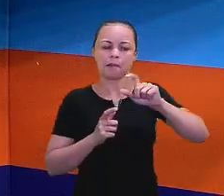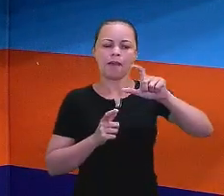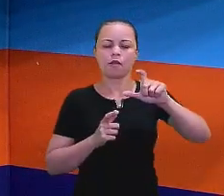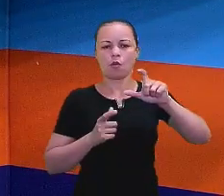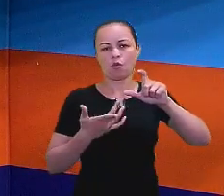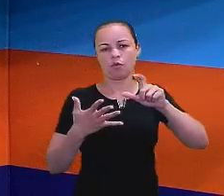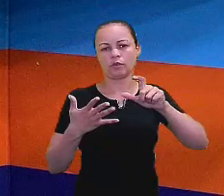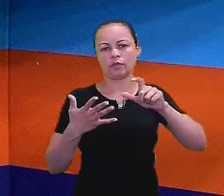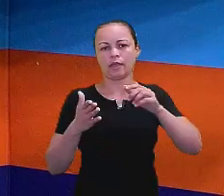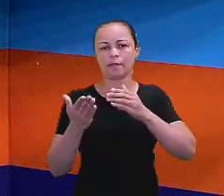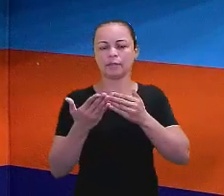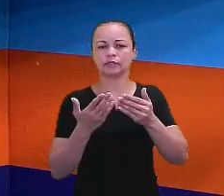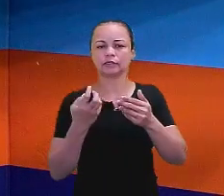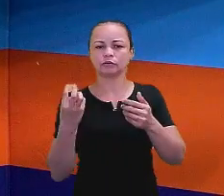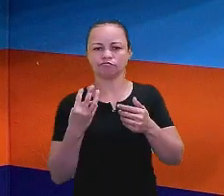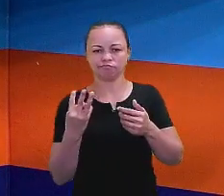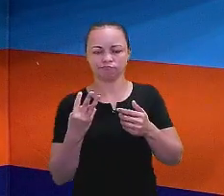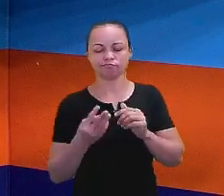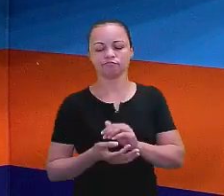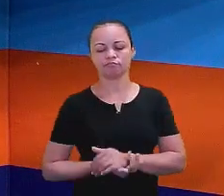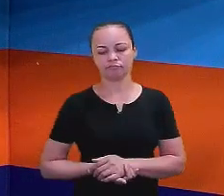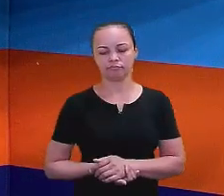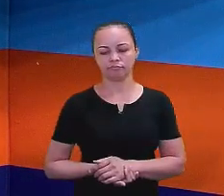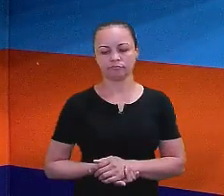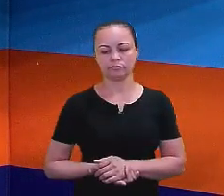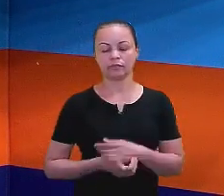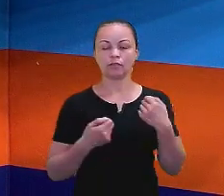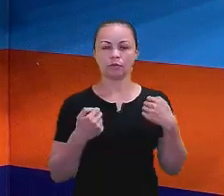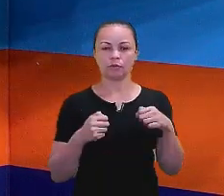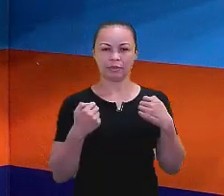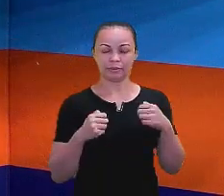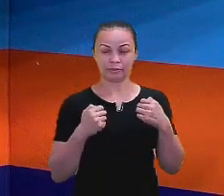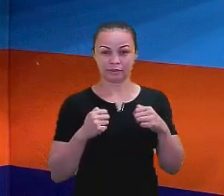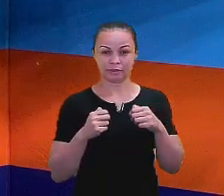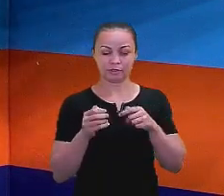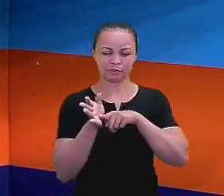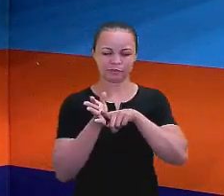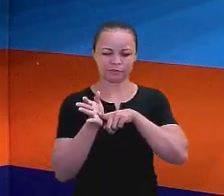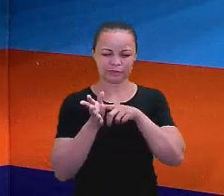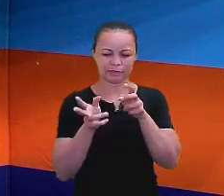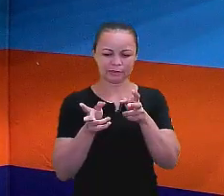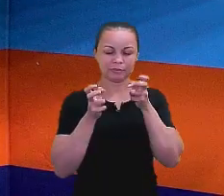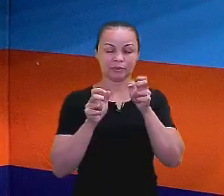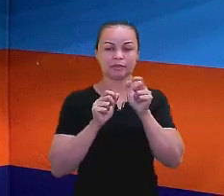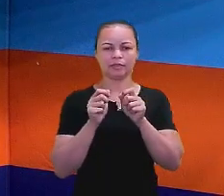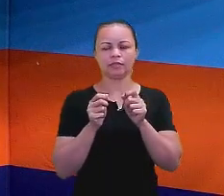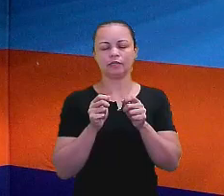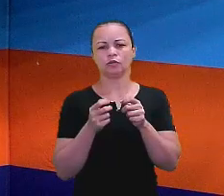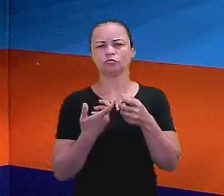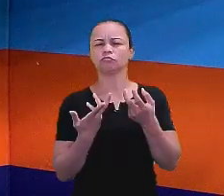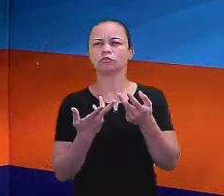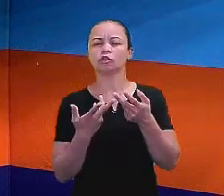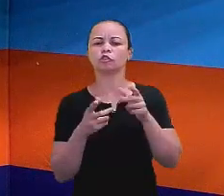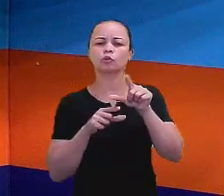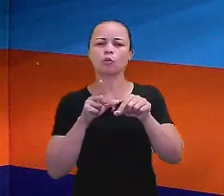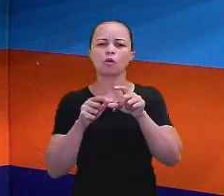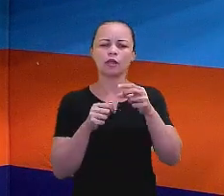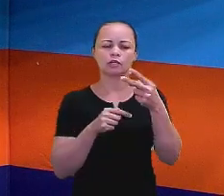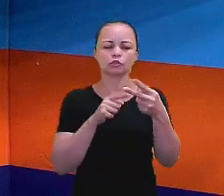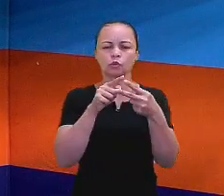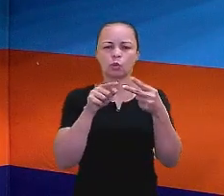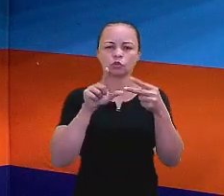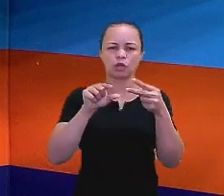lado. Então, a gente precisa analisar que os três lados, se eu escolher dois lados aqui